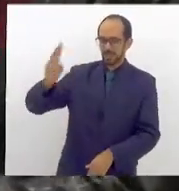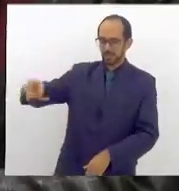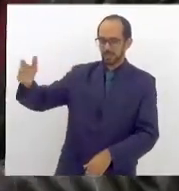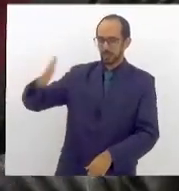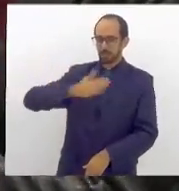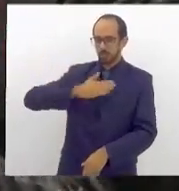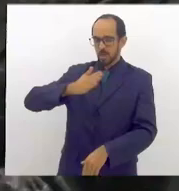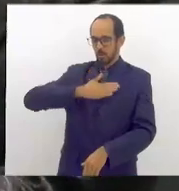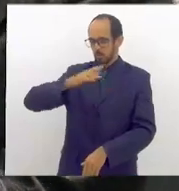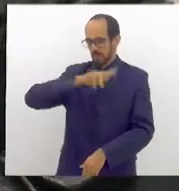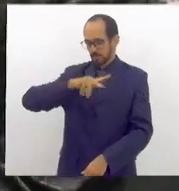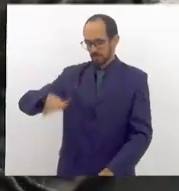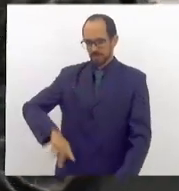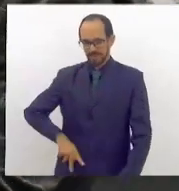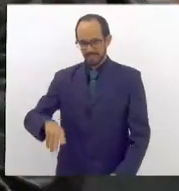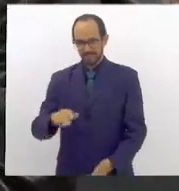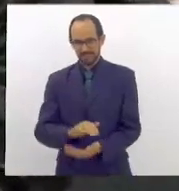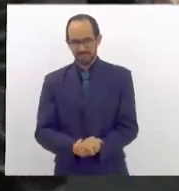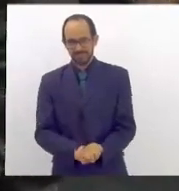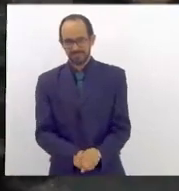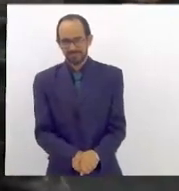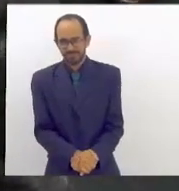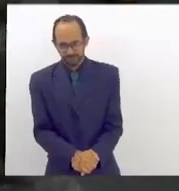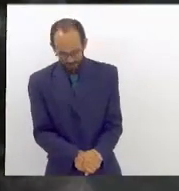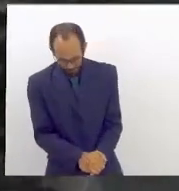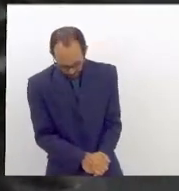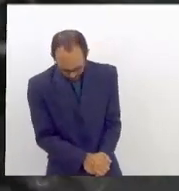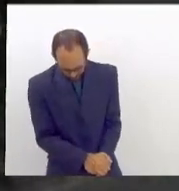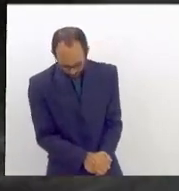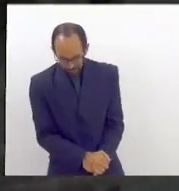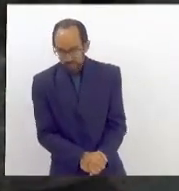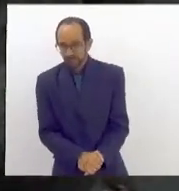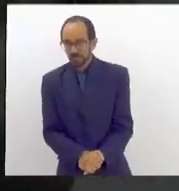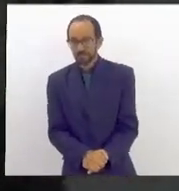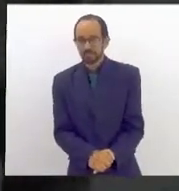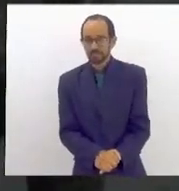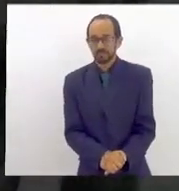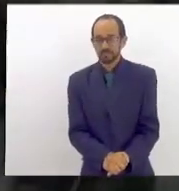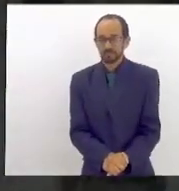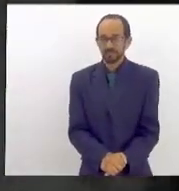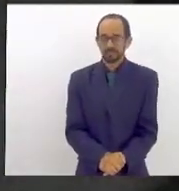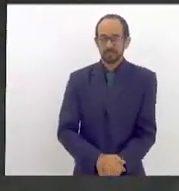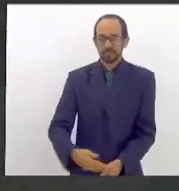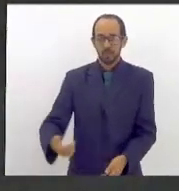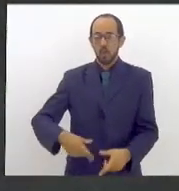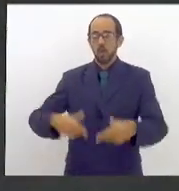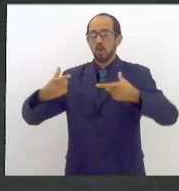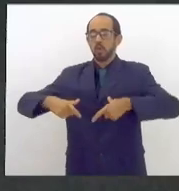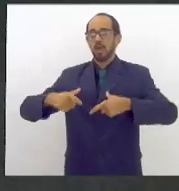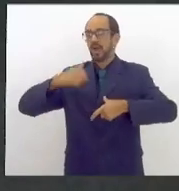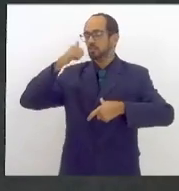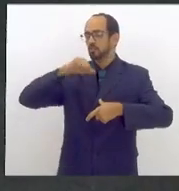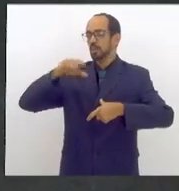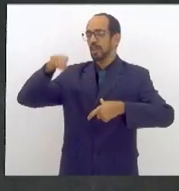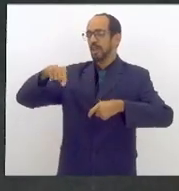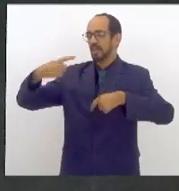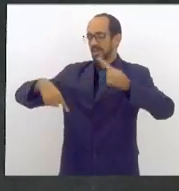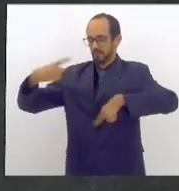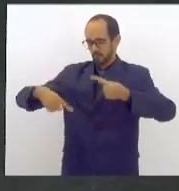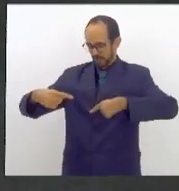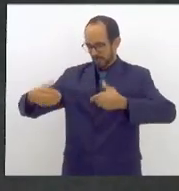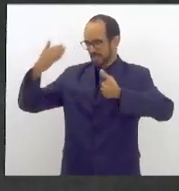presidente estamos com saudade André lugar de mulher é na política André Muito